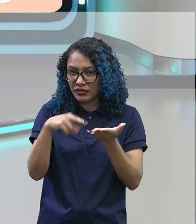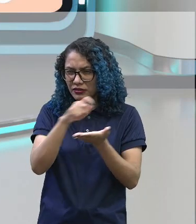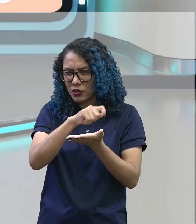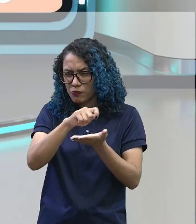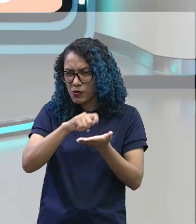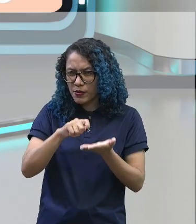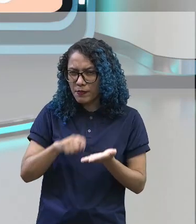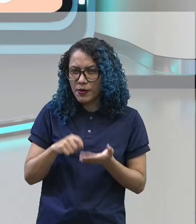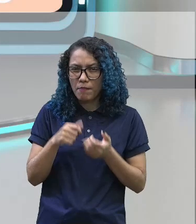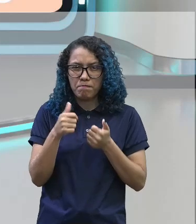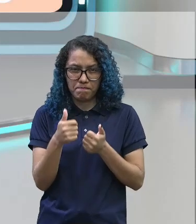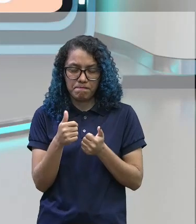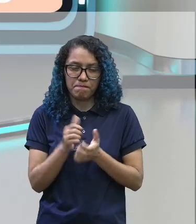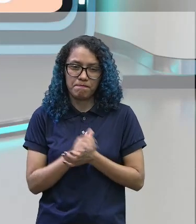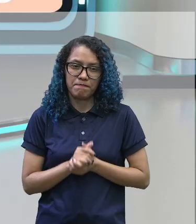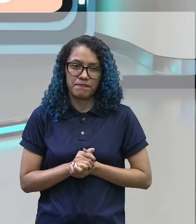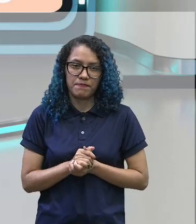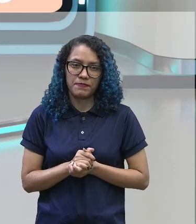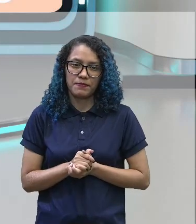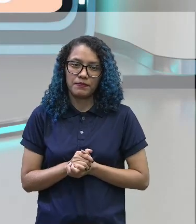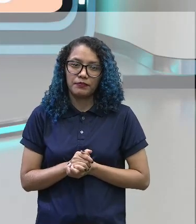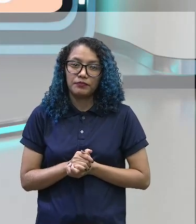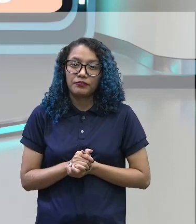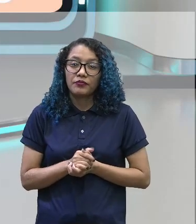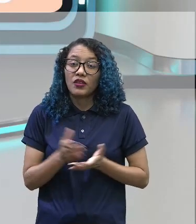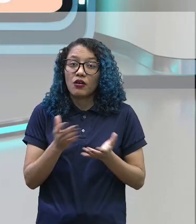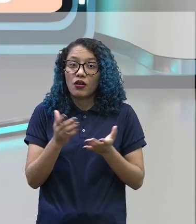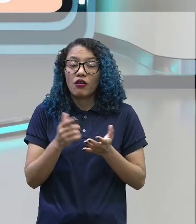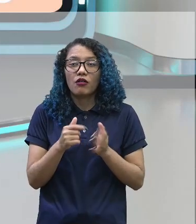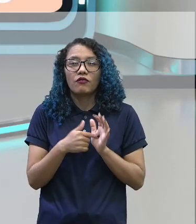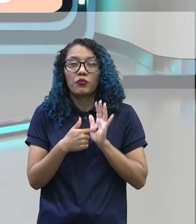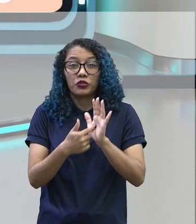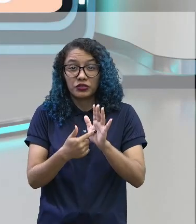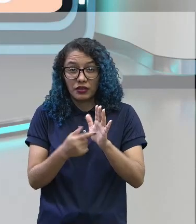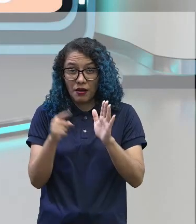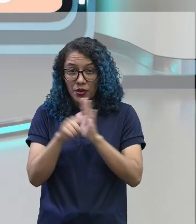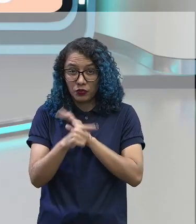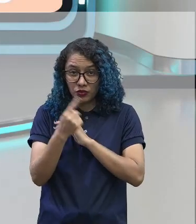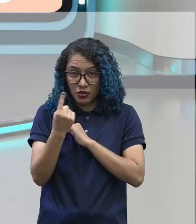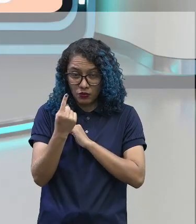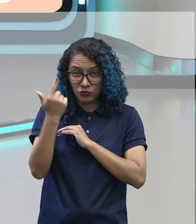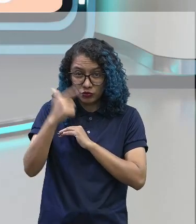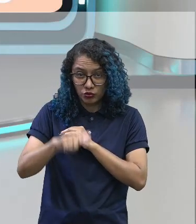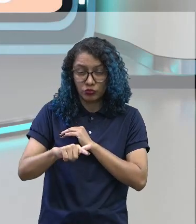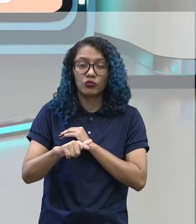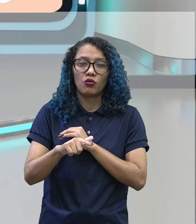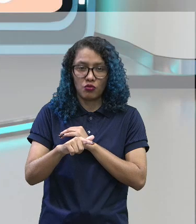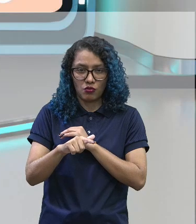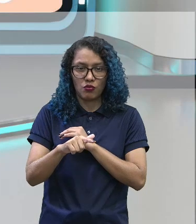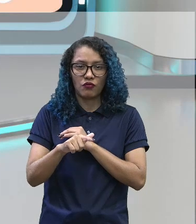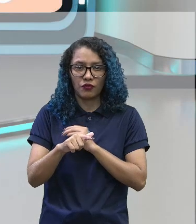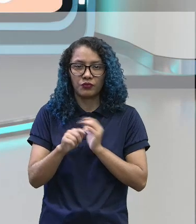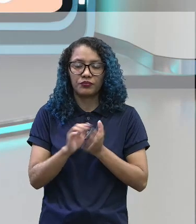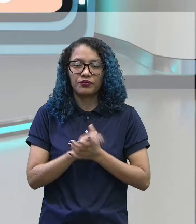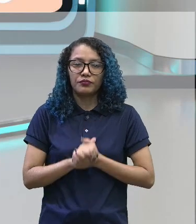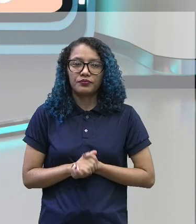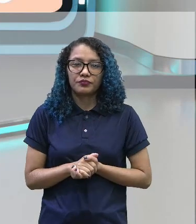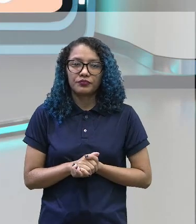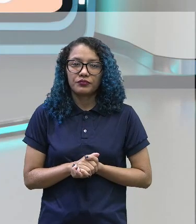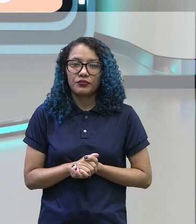escrita. E eu quero voltar novamente para a primeira pergunta lá do início da nossa aula, né?